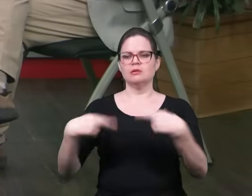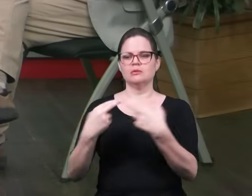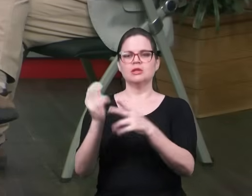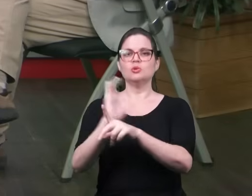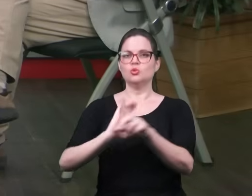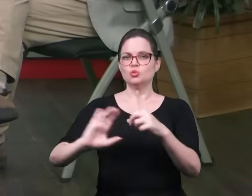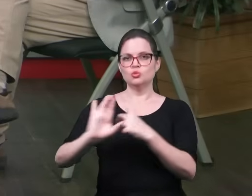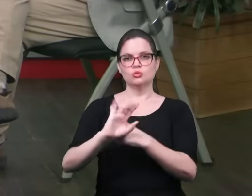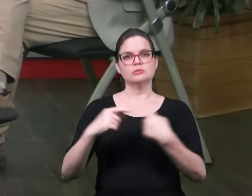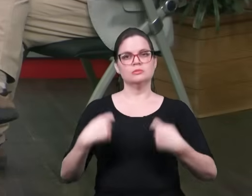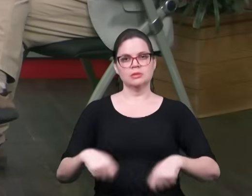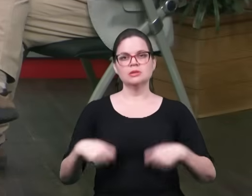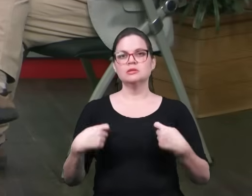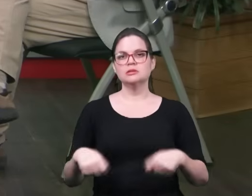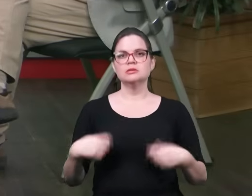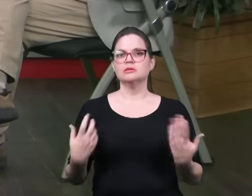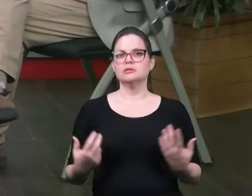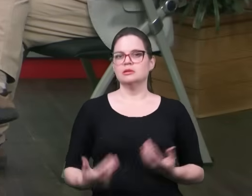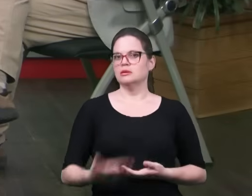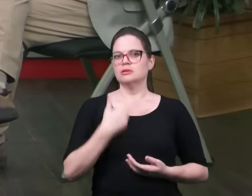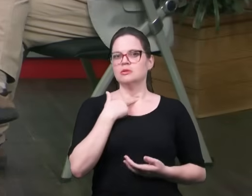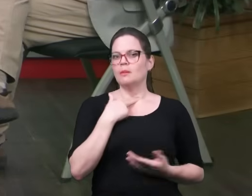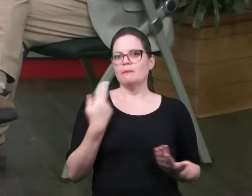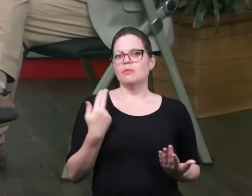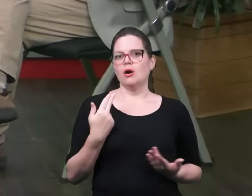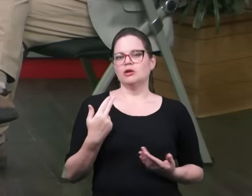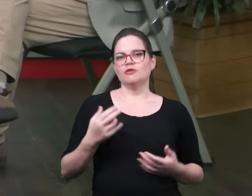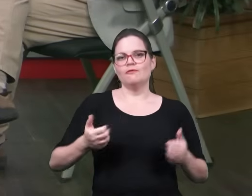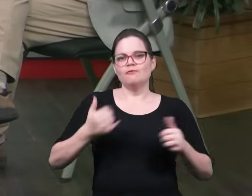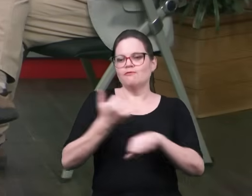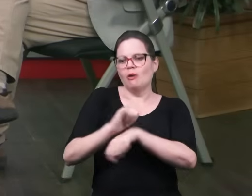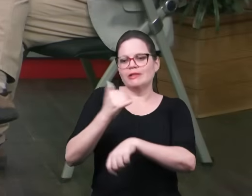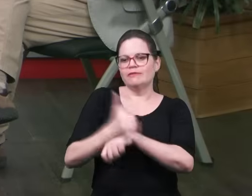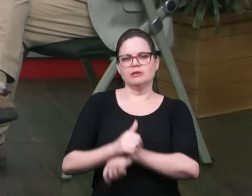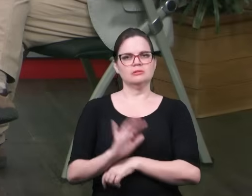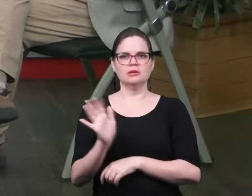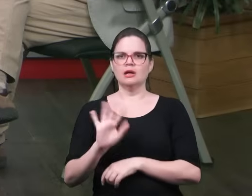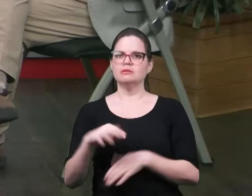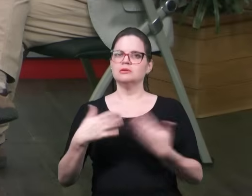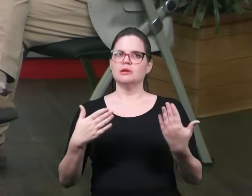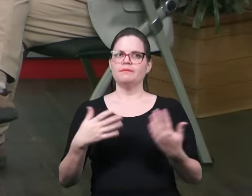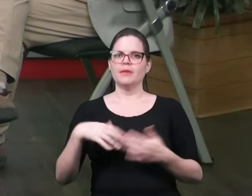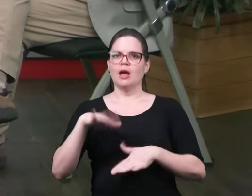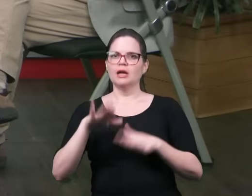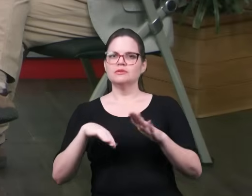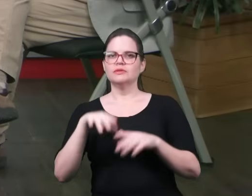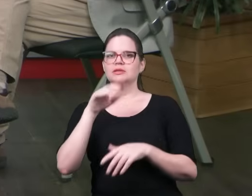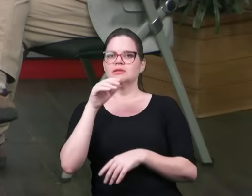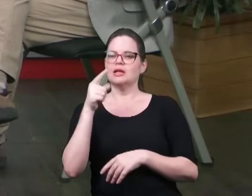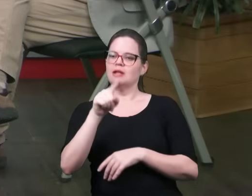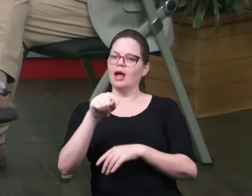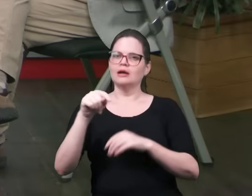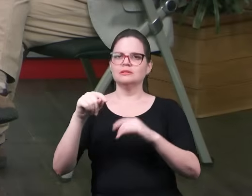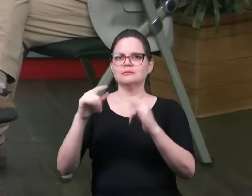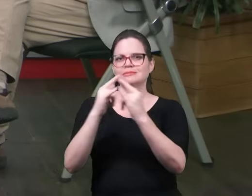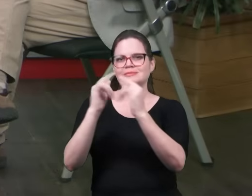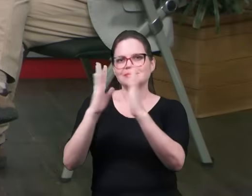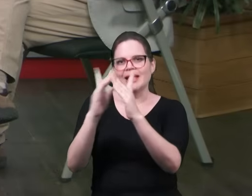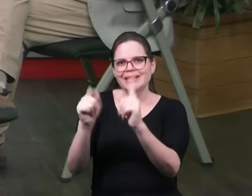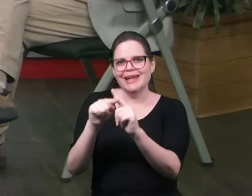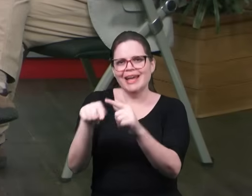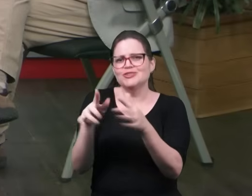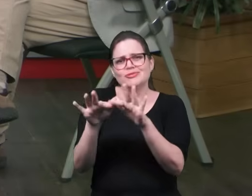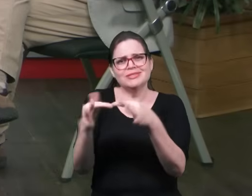podemos deixar de nos congregar. Então a gente se reúne num salãozinho, num templo, nós estamos reunidos aqui